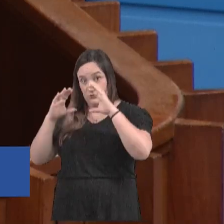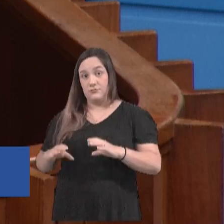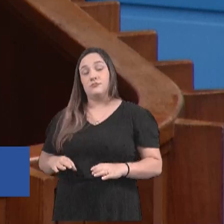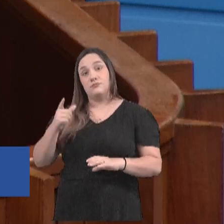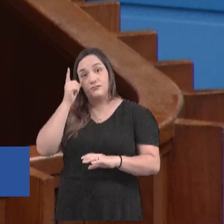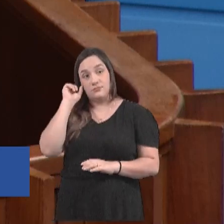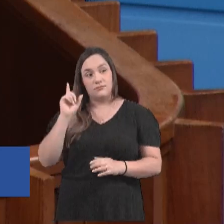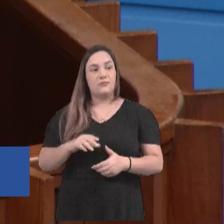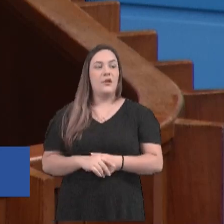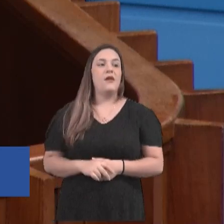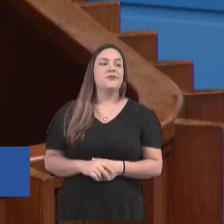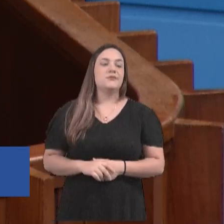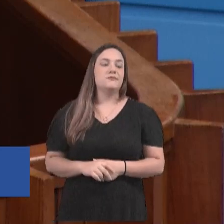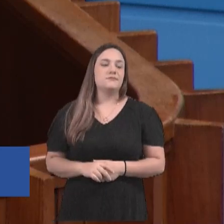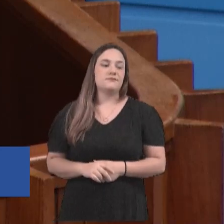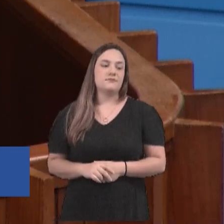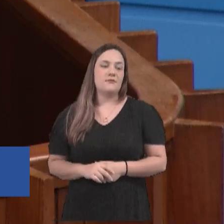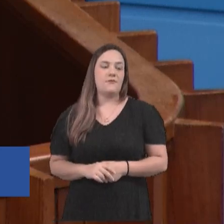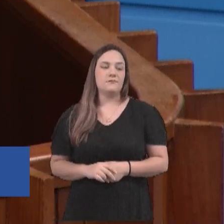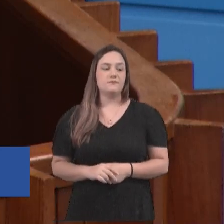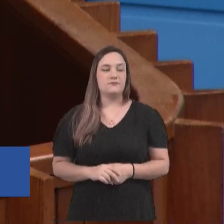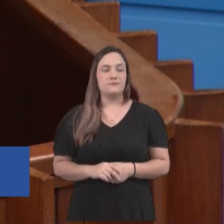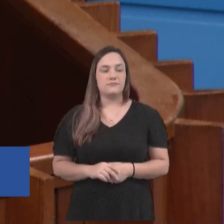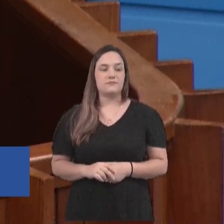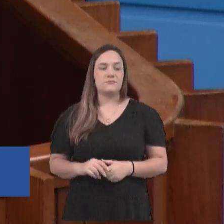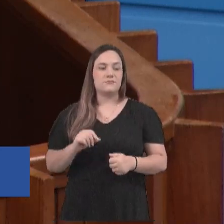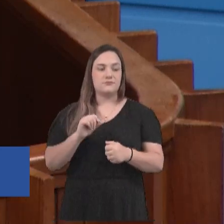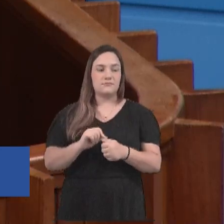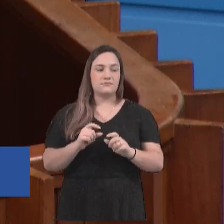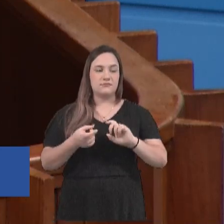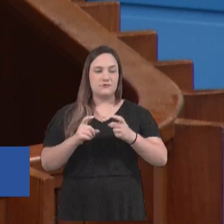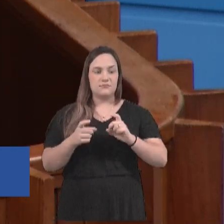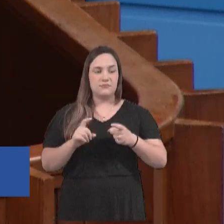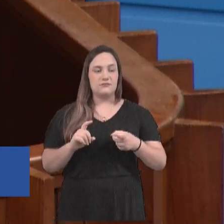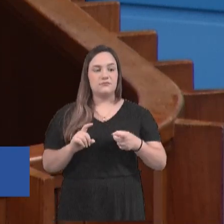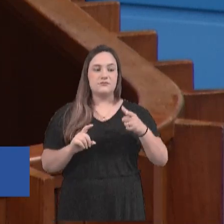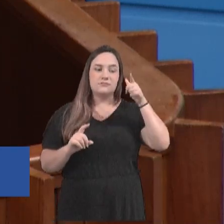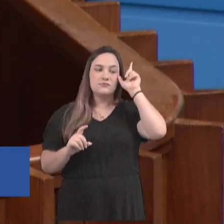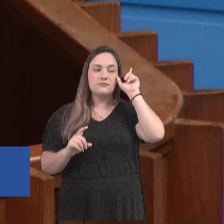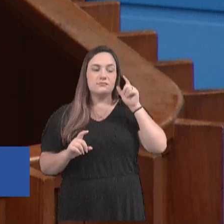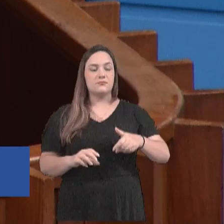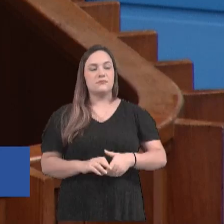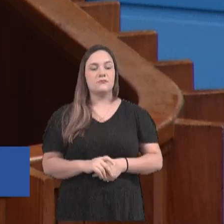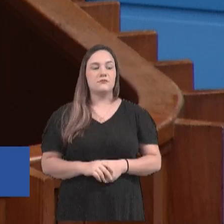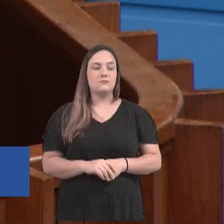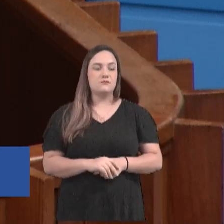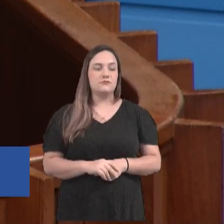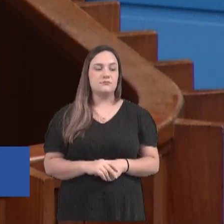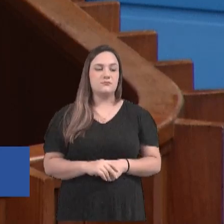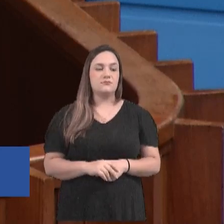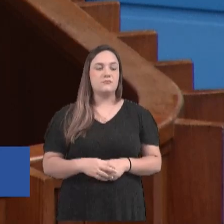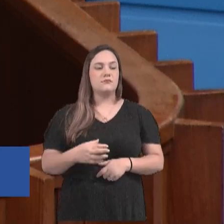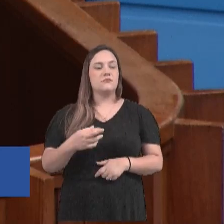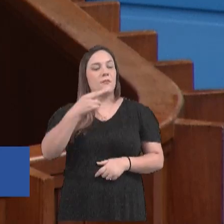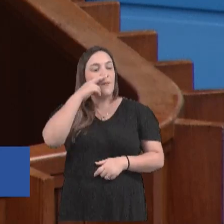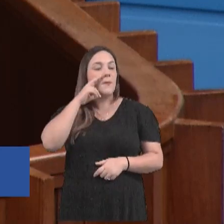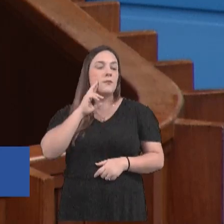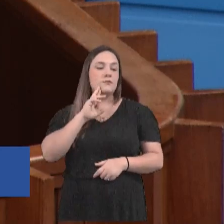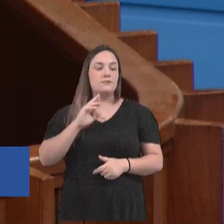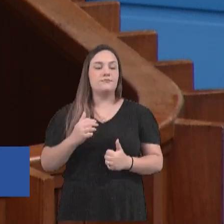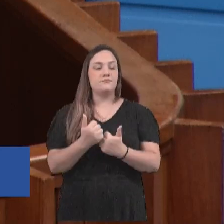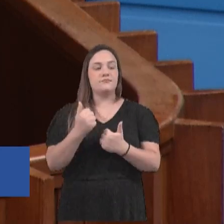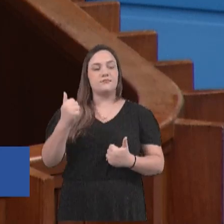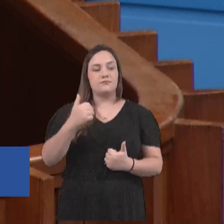ontem. Encerramos essa reunião ontem numa reunião com o governador do Estado, com o governador Riedel e com o